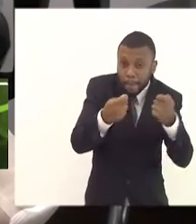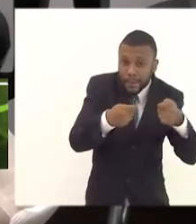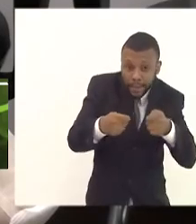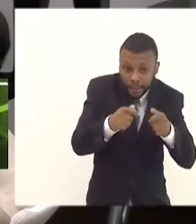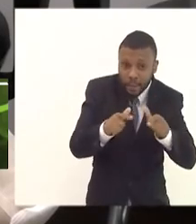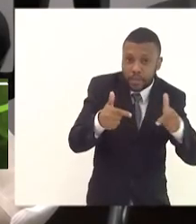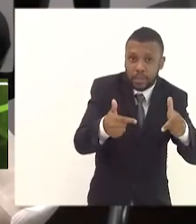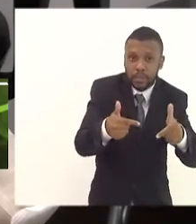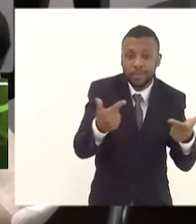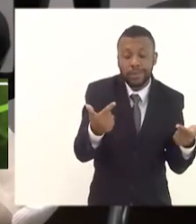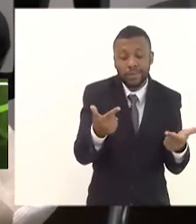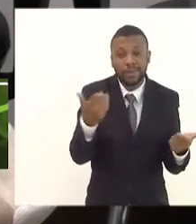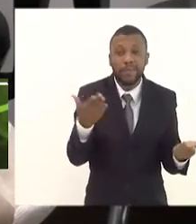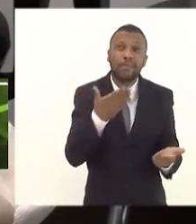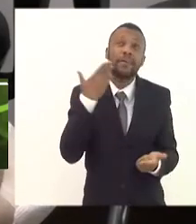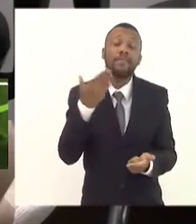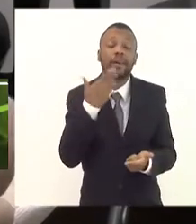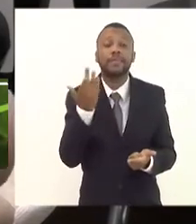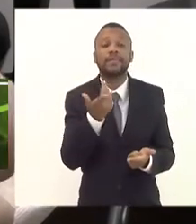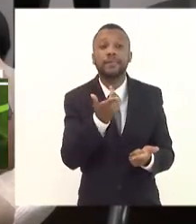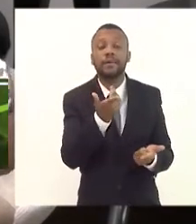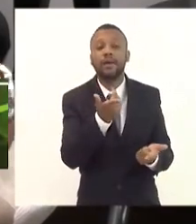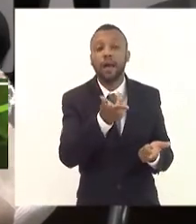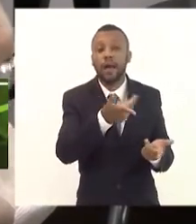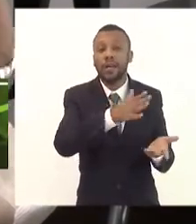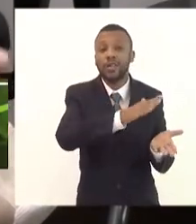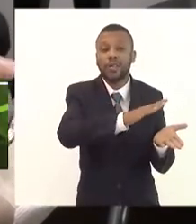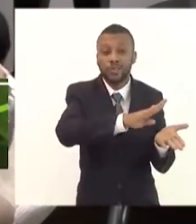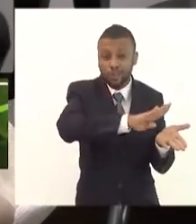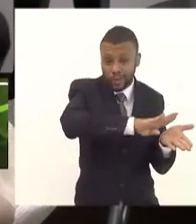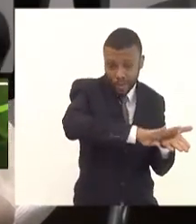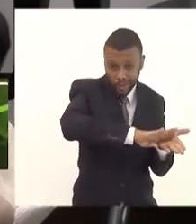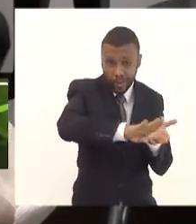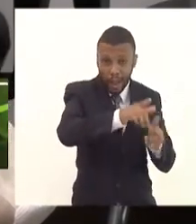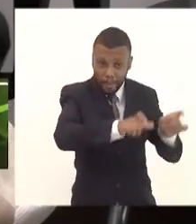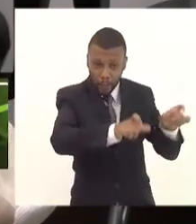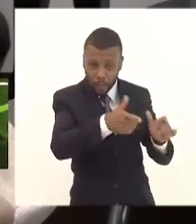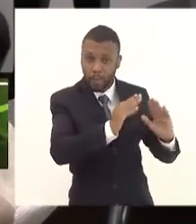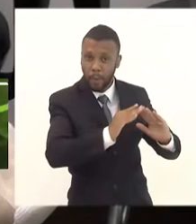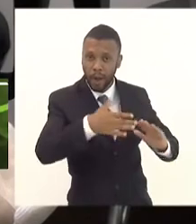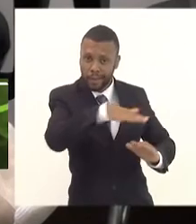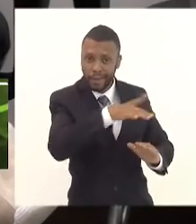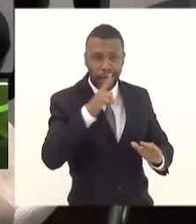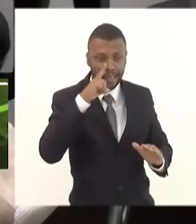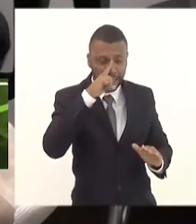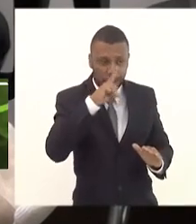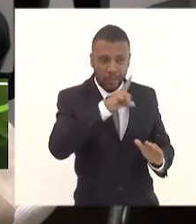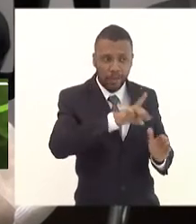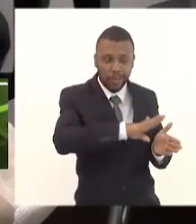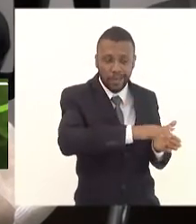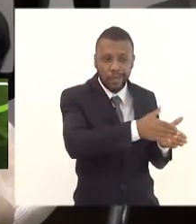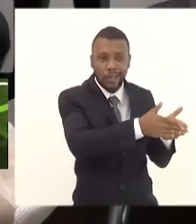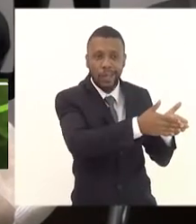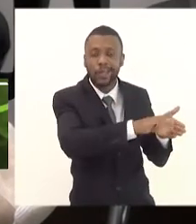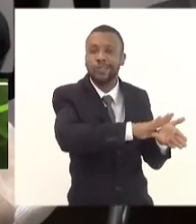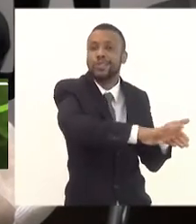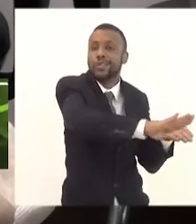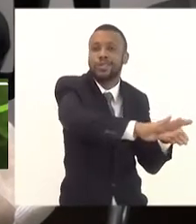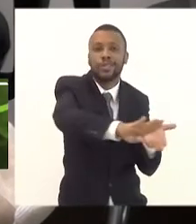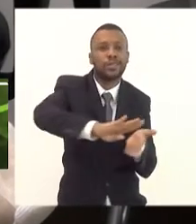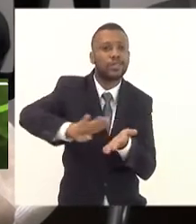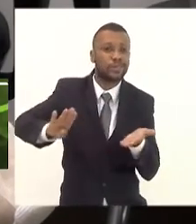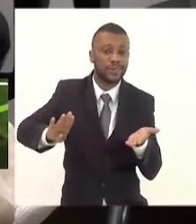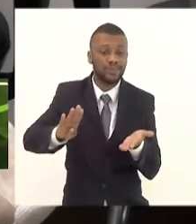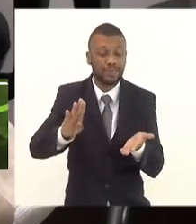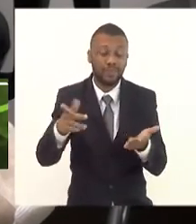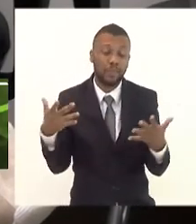gente tirar todo mundo, onde a gente vai colocar aquelas pessoas que estão ali em área de risco. Está muito complicado projetar para